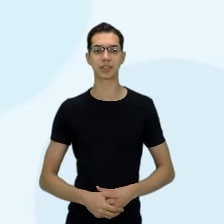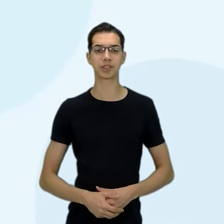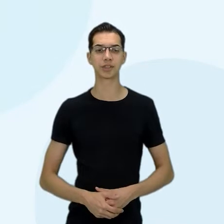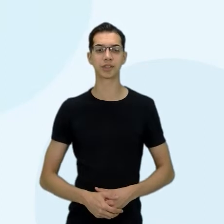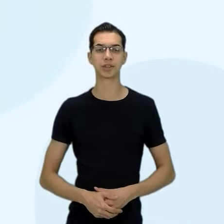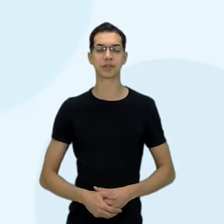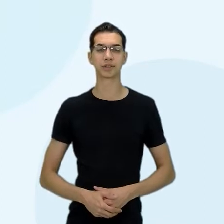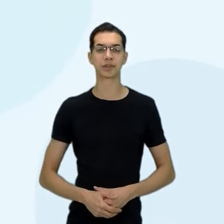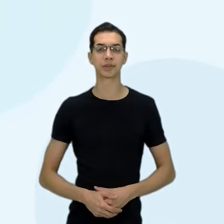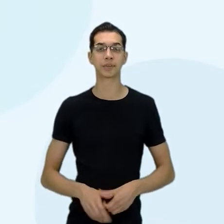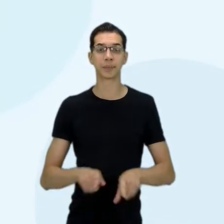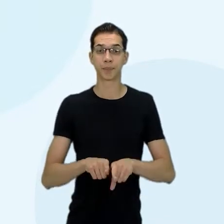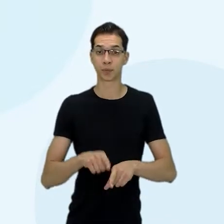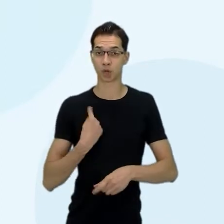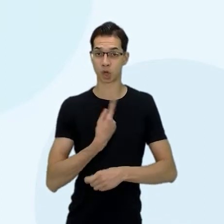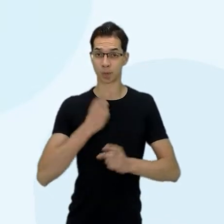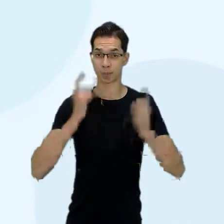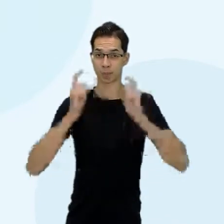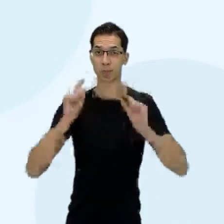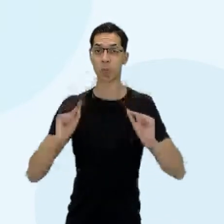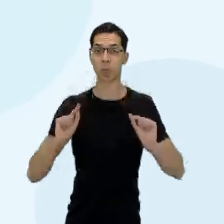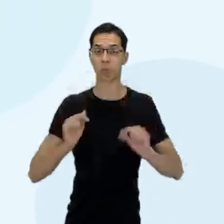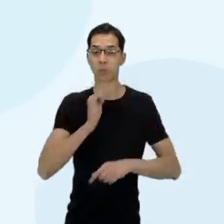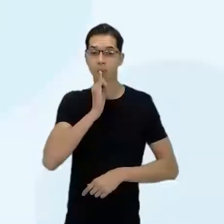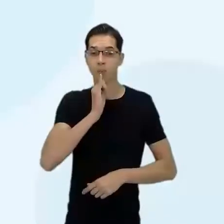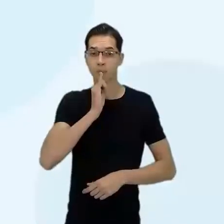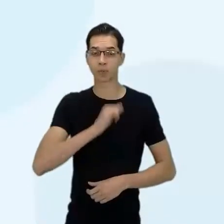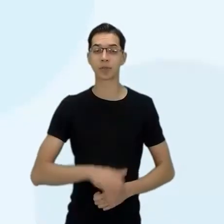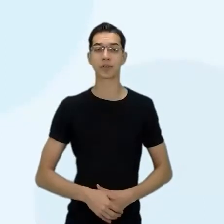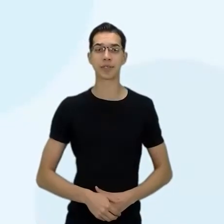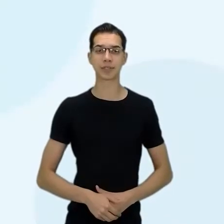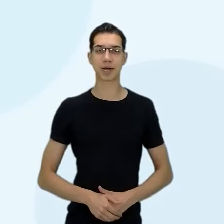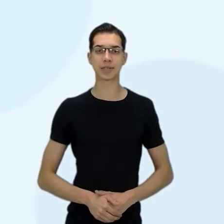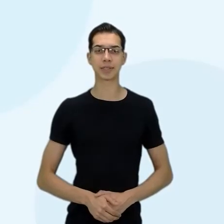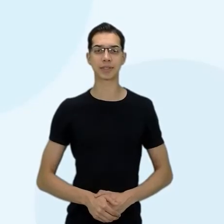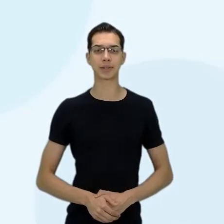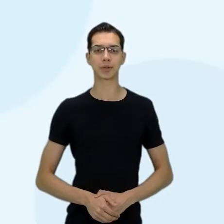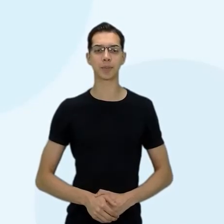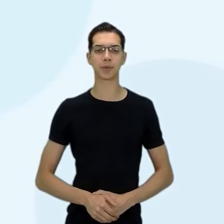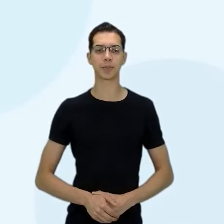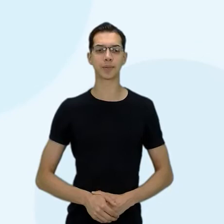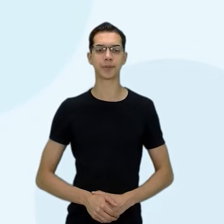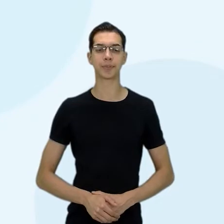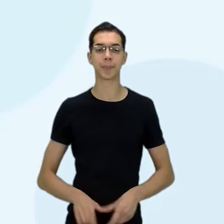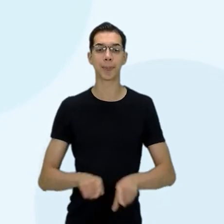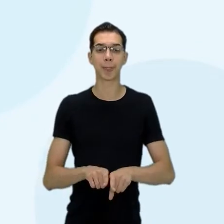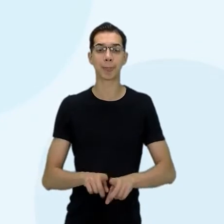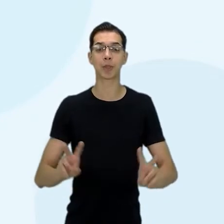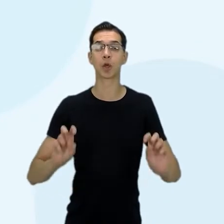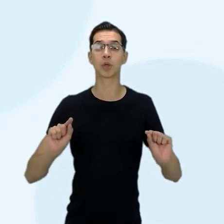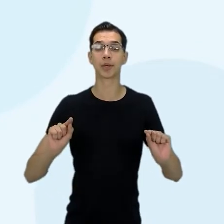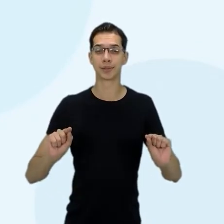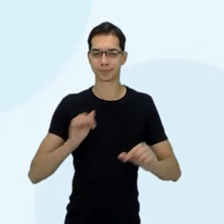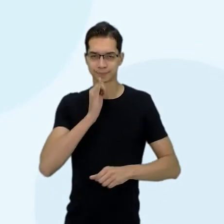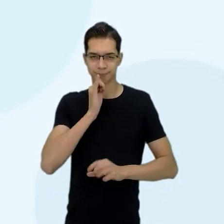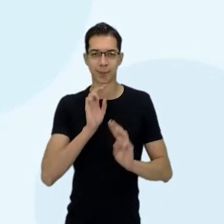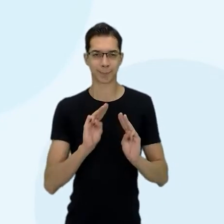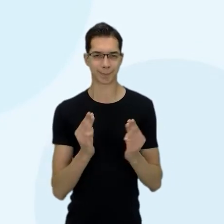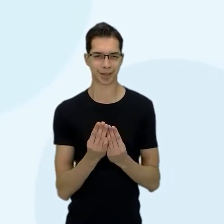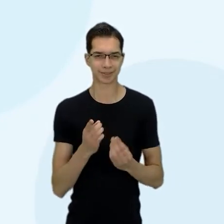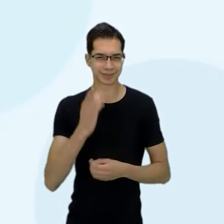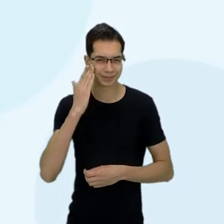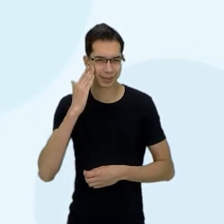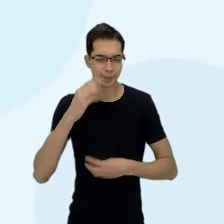se preocupar por enquanto. Um prato de meio quilo de macarrão de 500 gramas quer dizer que a massa de macarrão